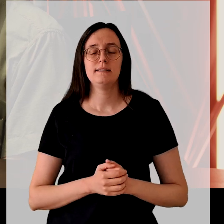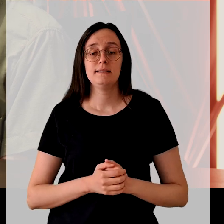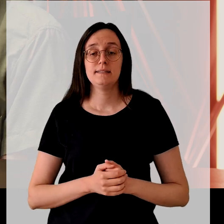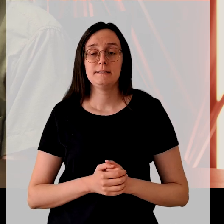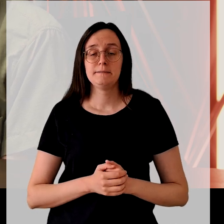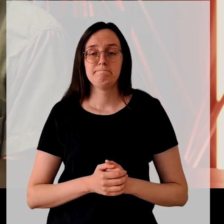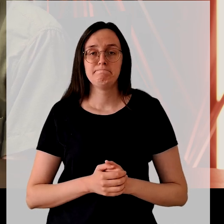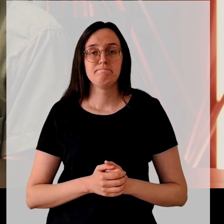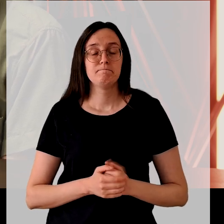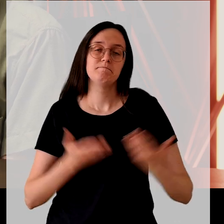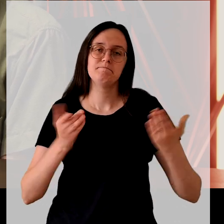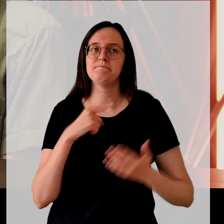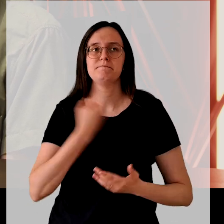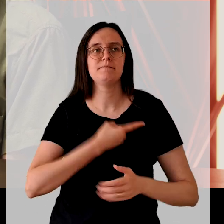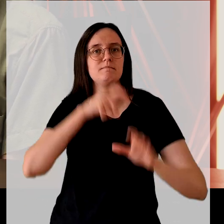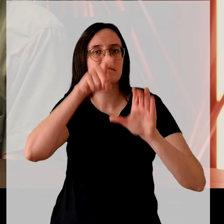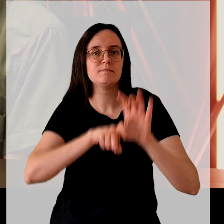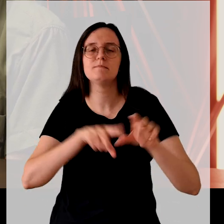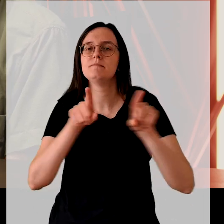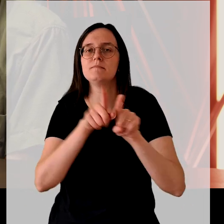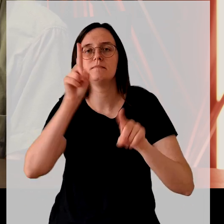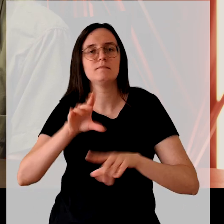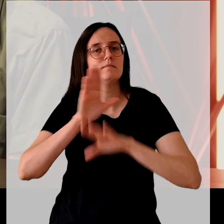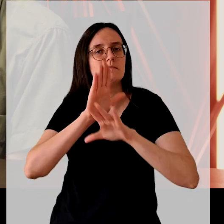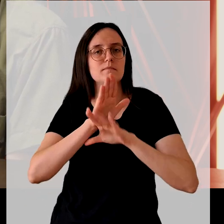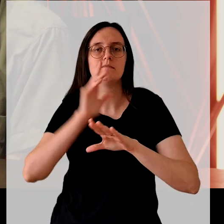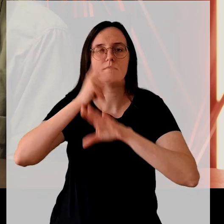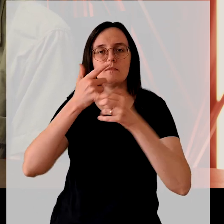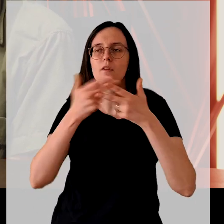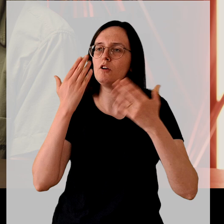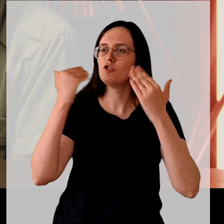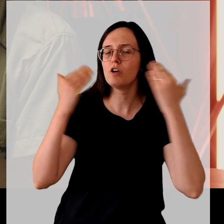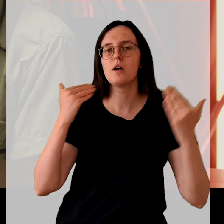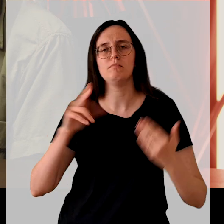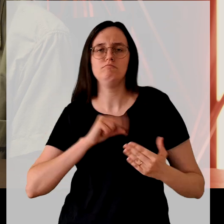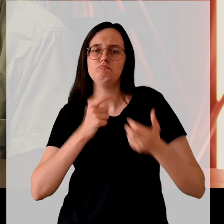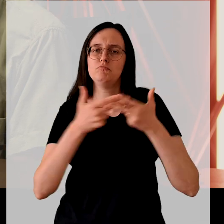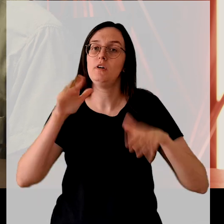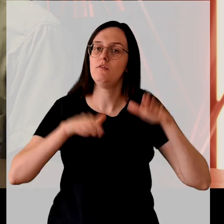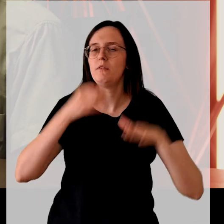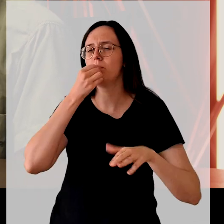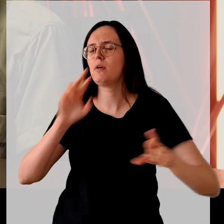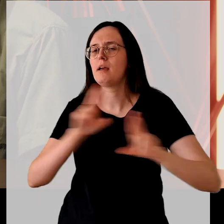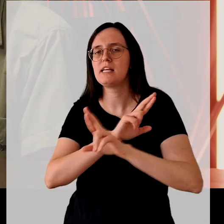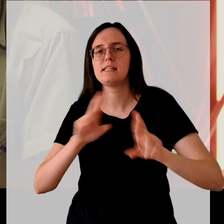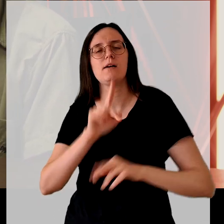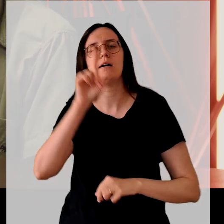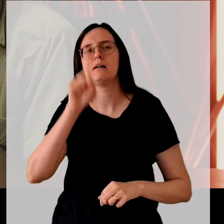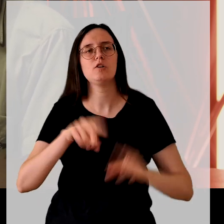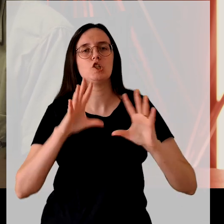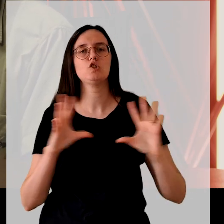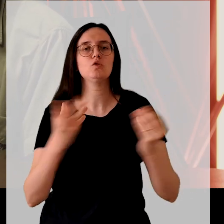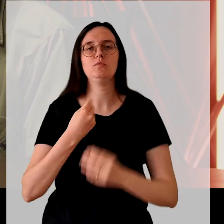legal. E, a gente depende de assistente de direção chamar a gente para microfonar, alguma coisa. Então, tem que ter uma boa relação